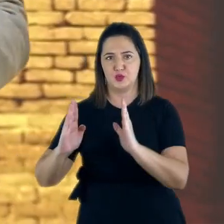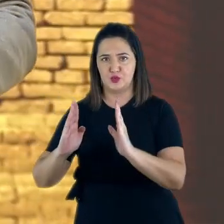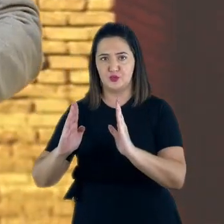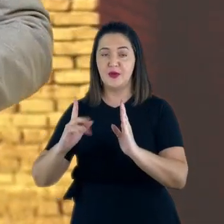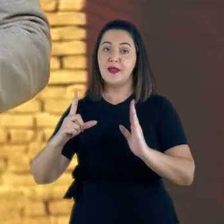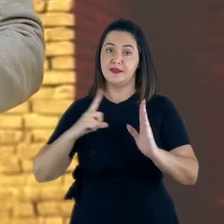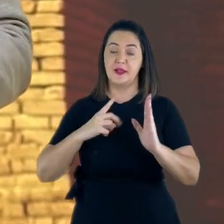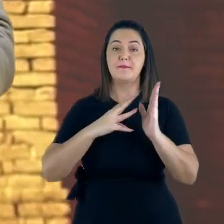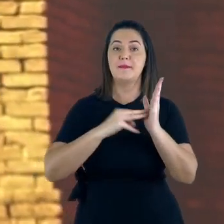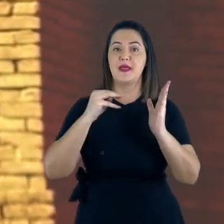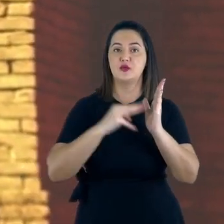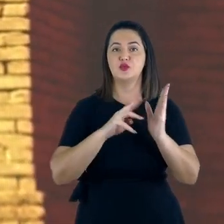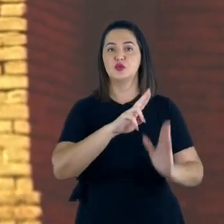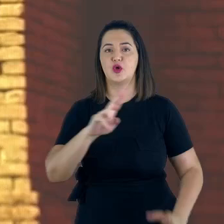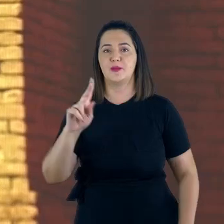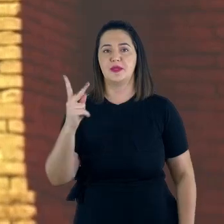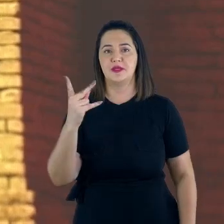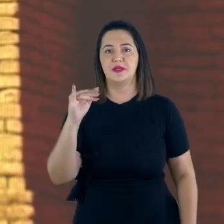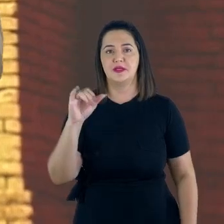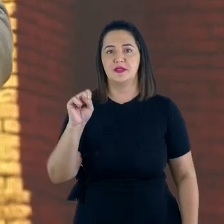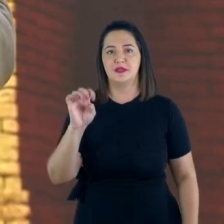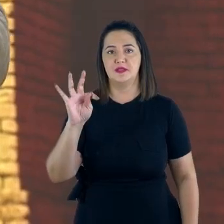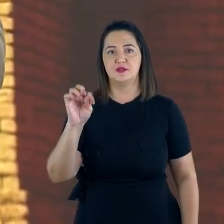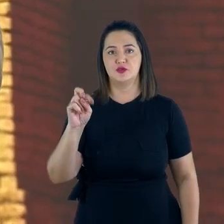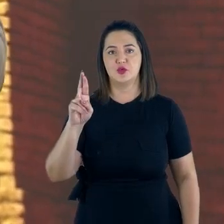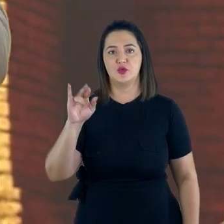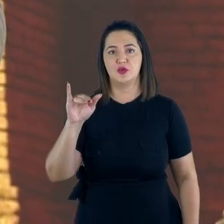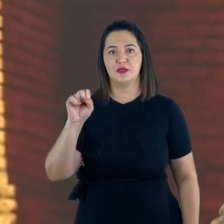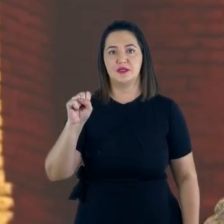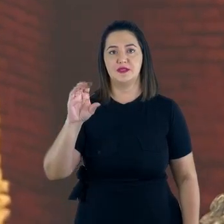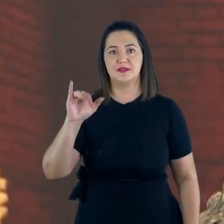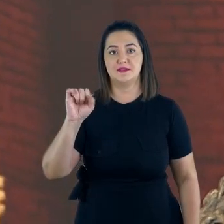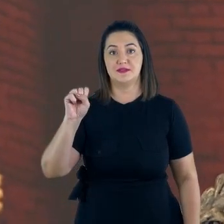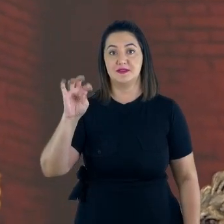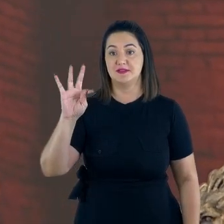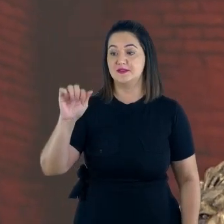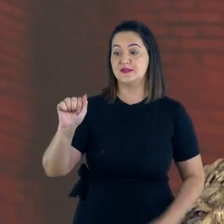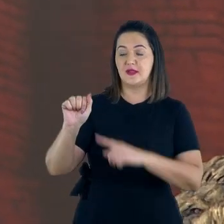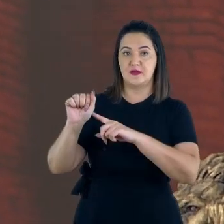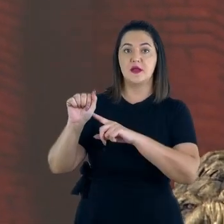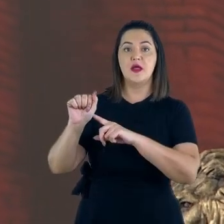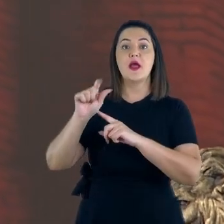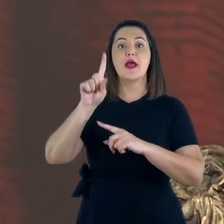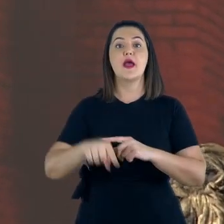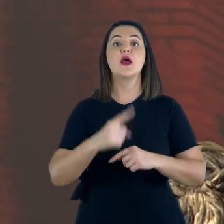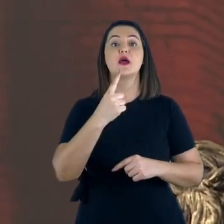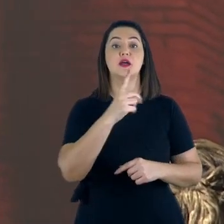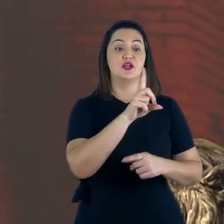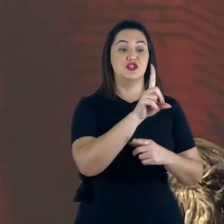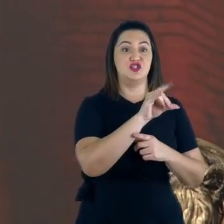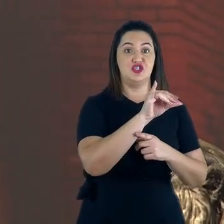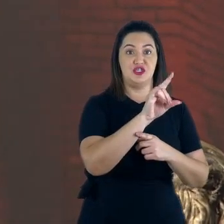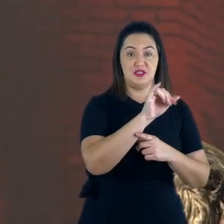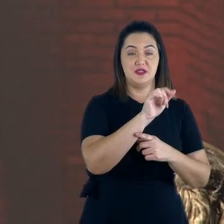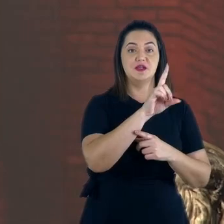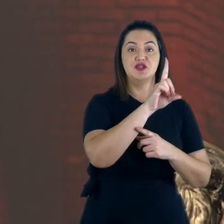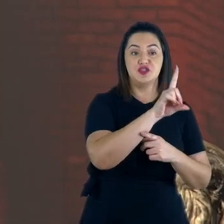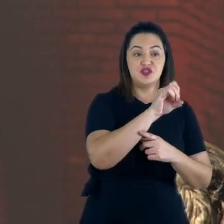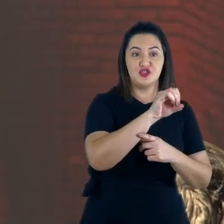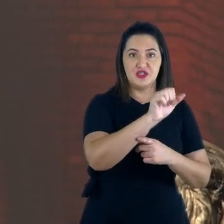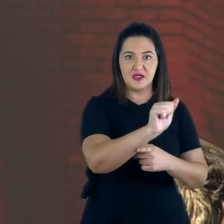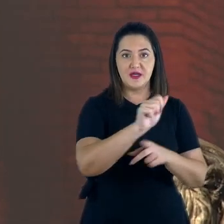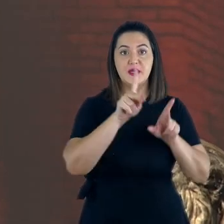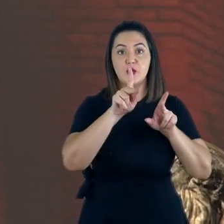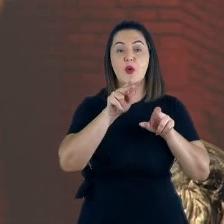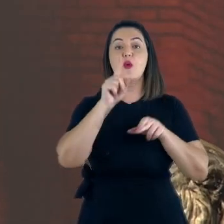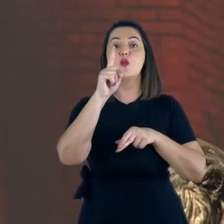historicista, esse princípio se valia do que chamamos de dia-ano, em que um dia na profecia equivalia